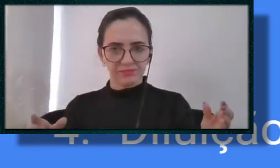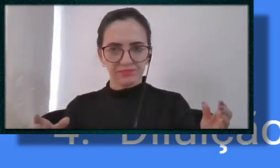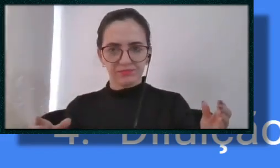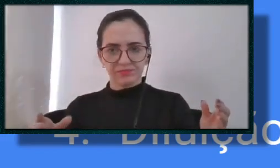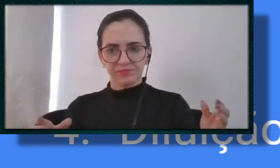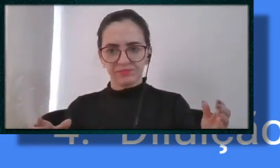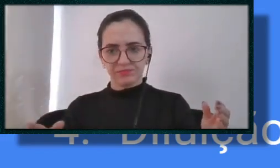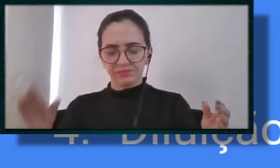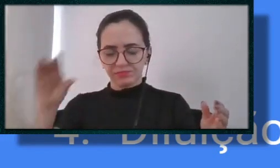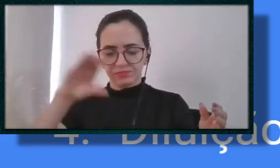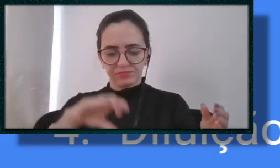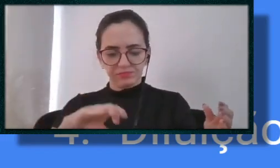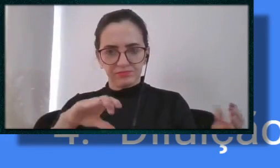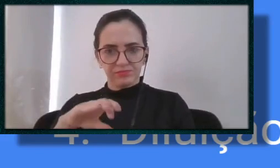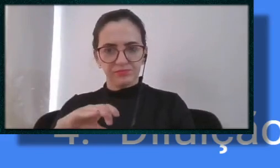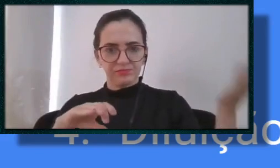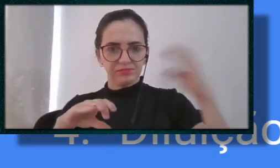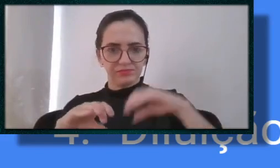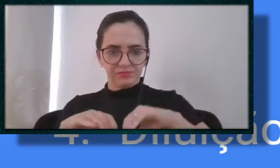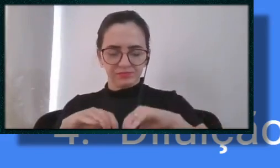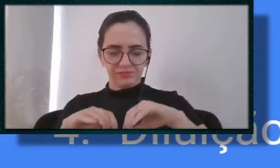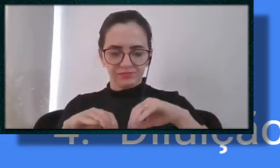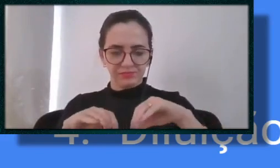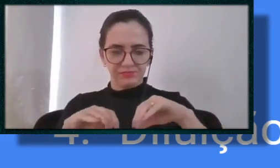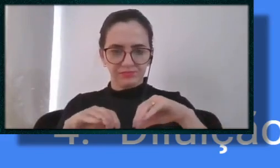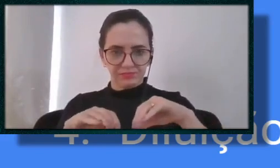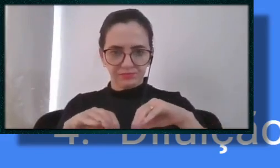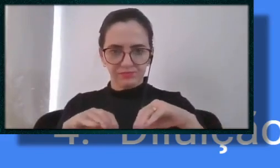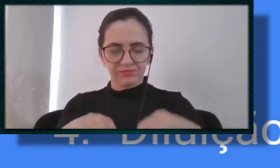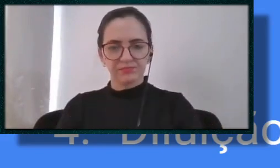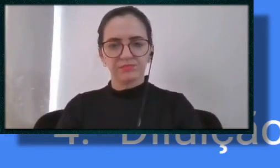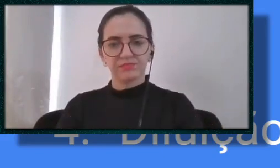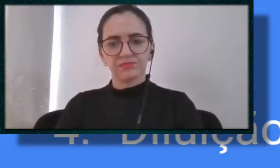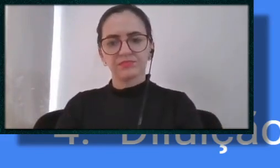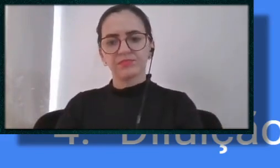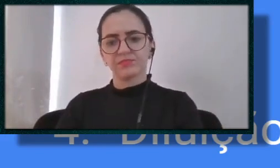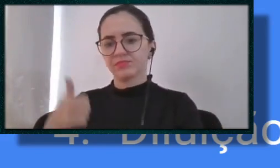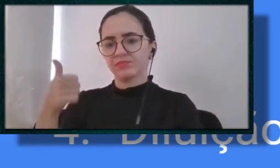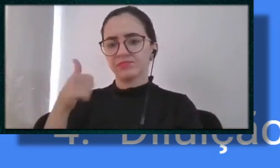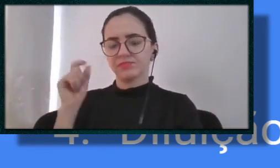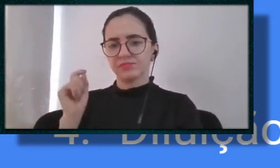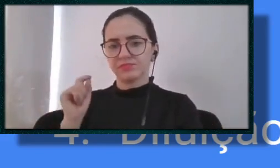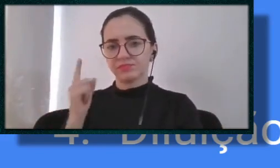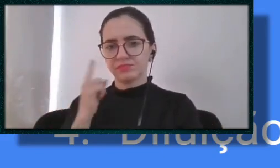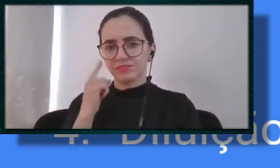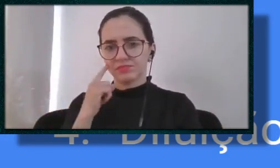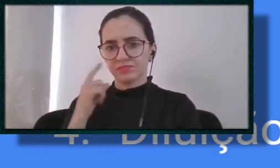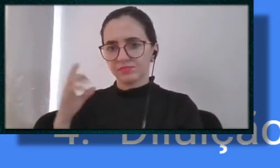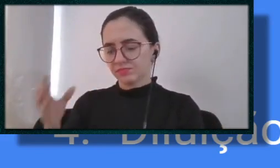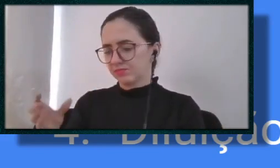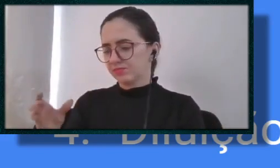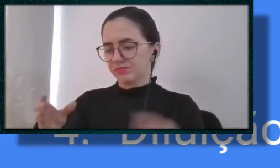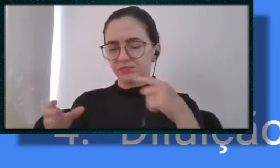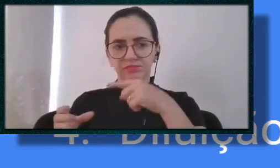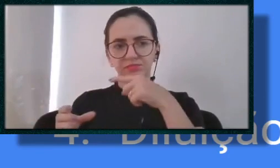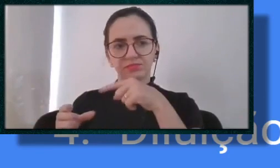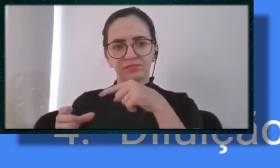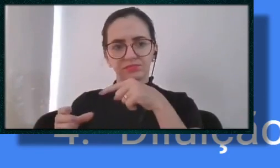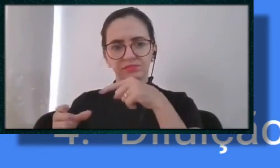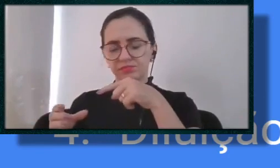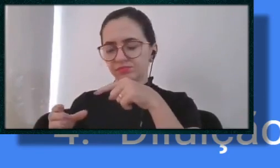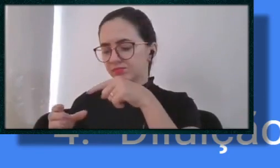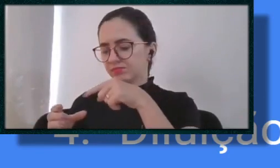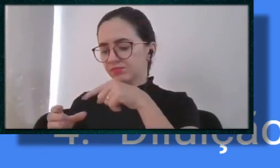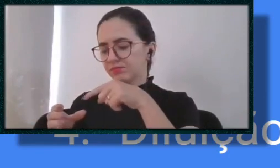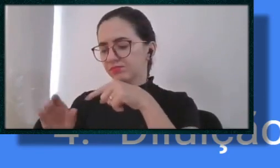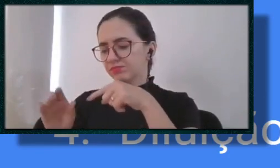segundo vaso, no terceiro vaso, na verdade. Então, antes de qualquer reação, eu vou ter nesse vaso aqui a quantidade de